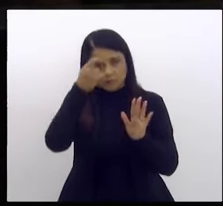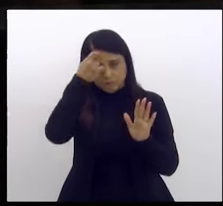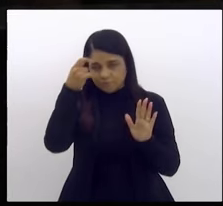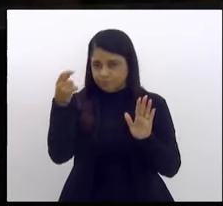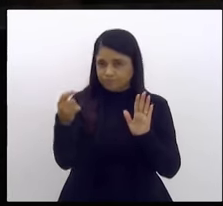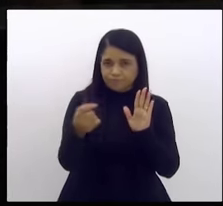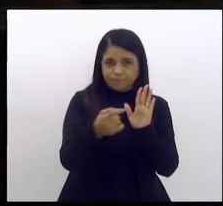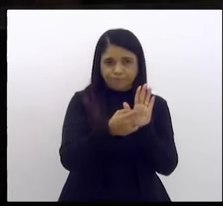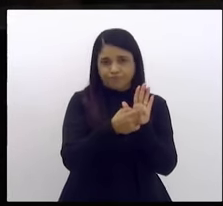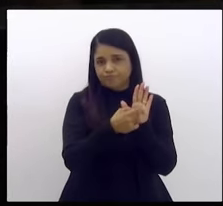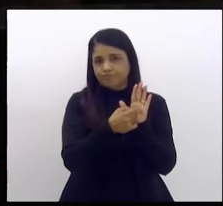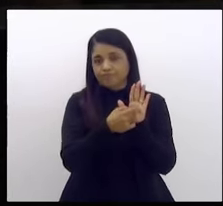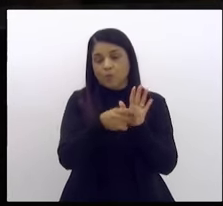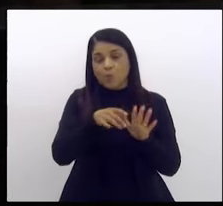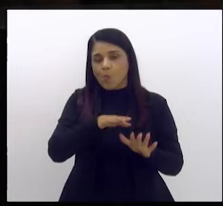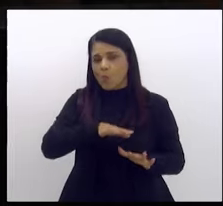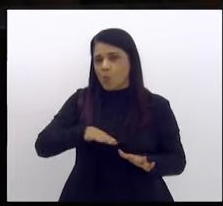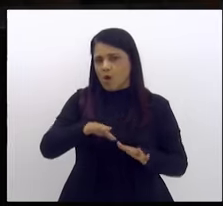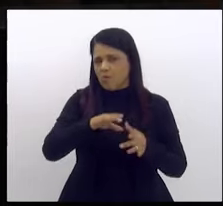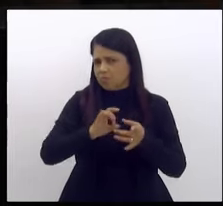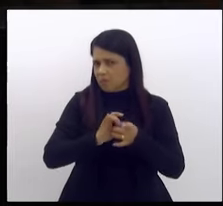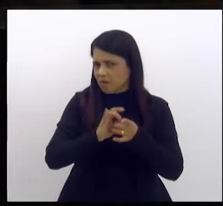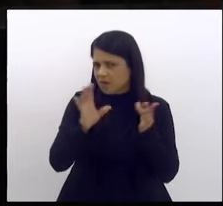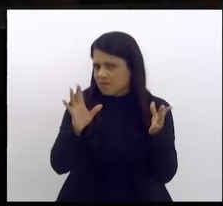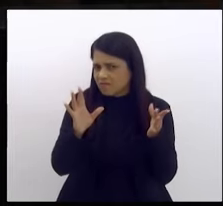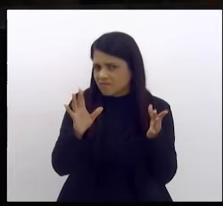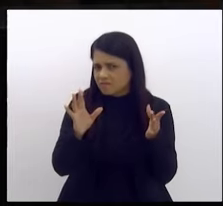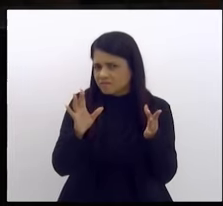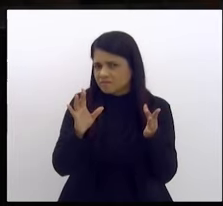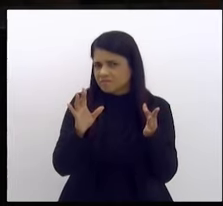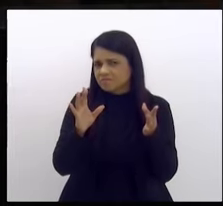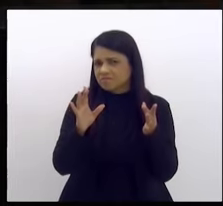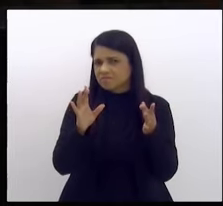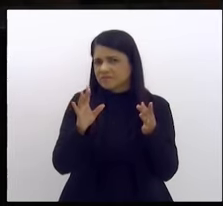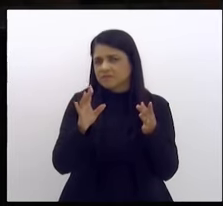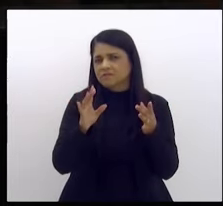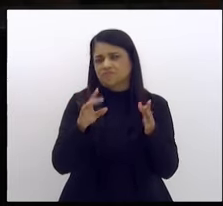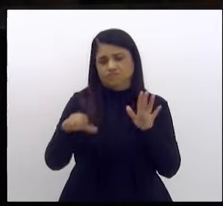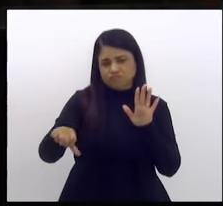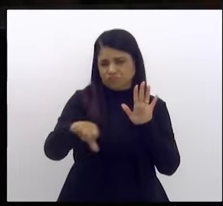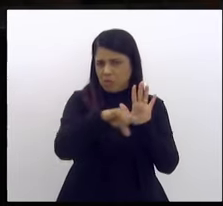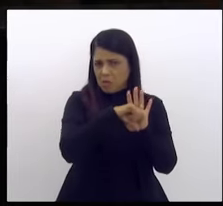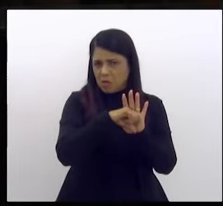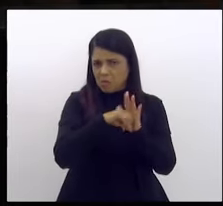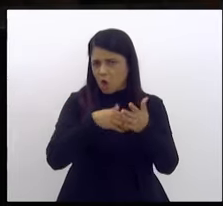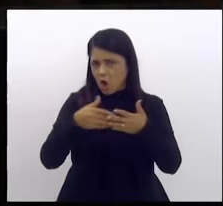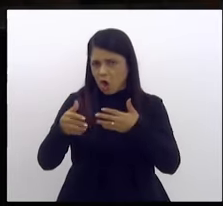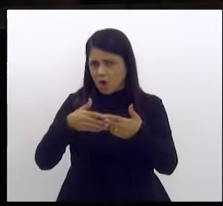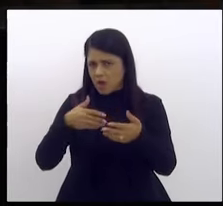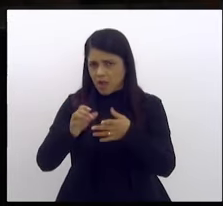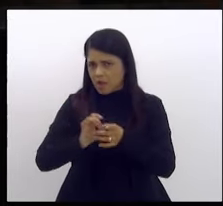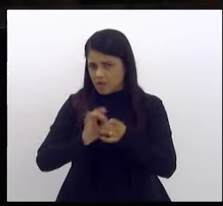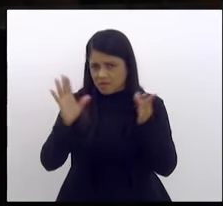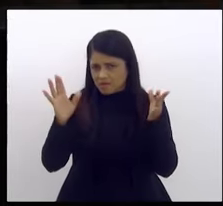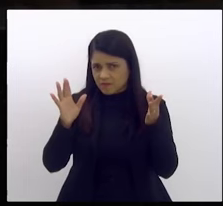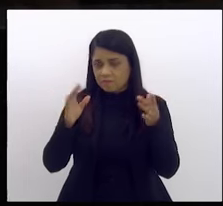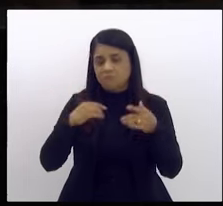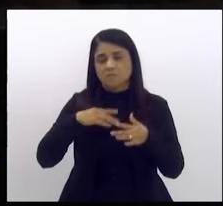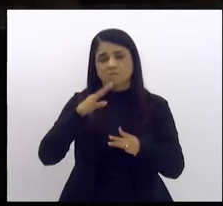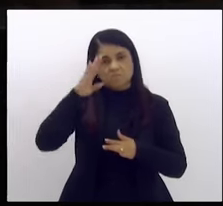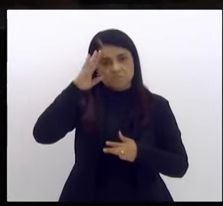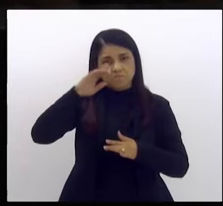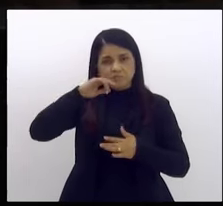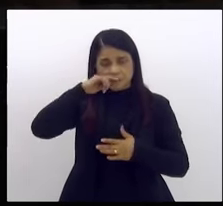artificial, seja um campo livre para que se cometam crimes, em especial crimes